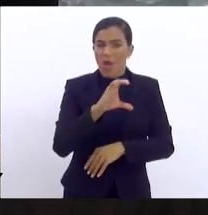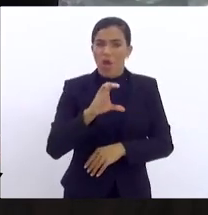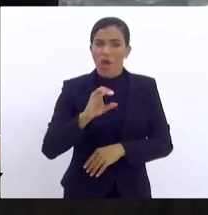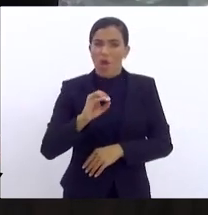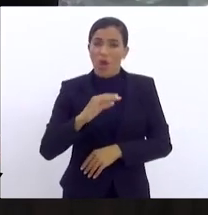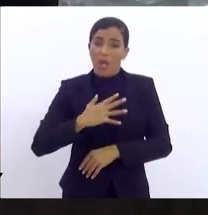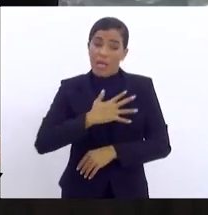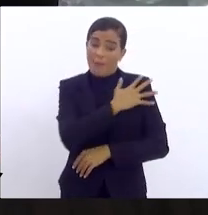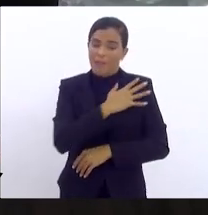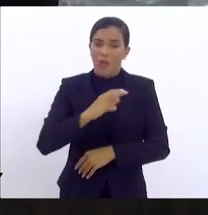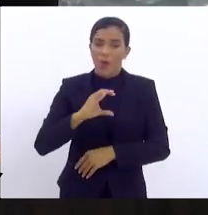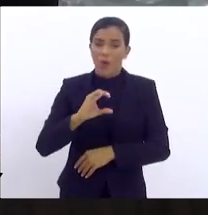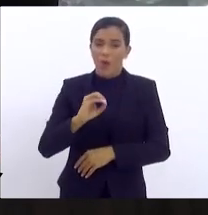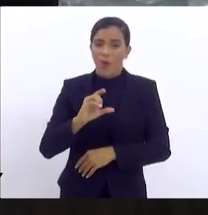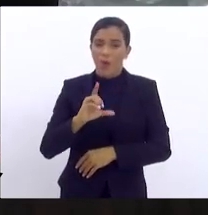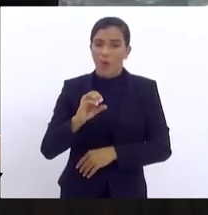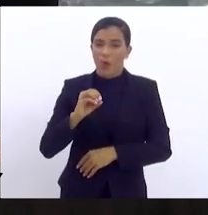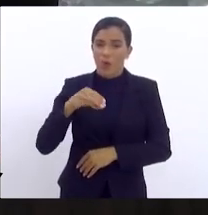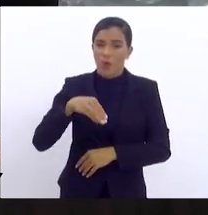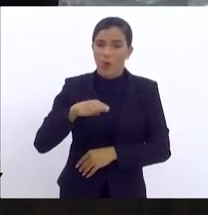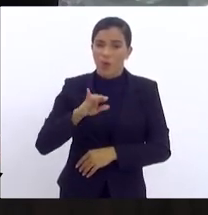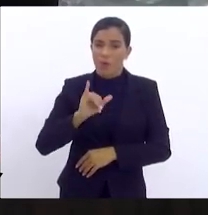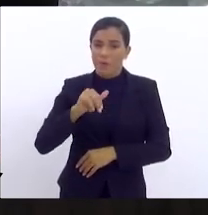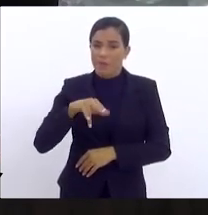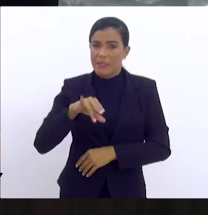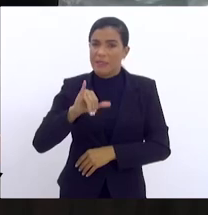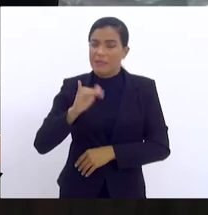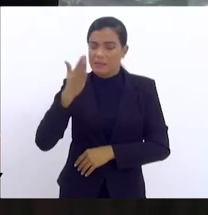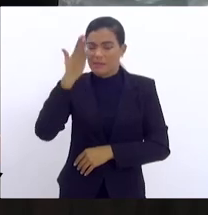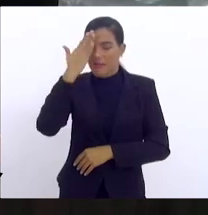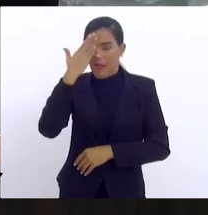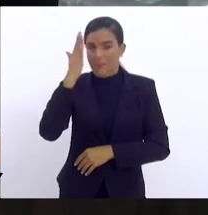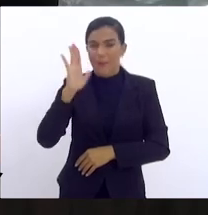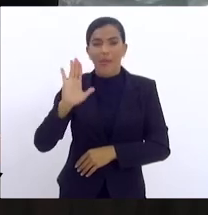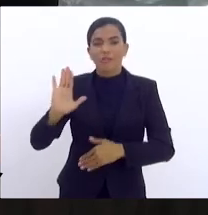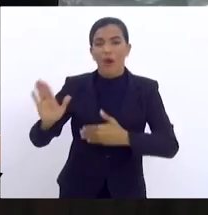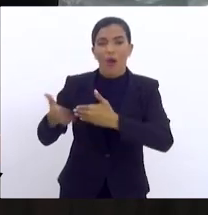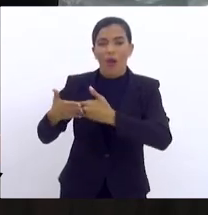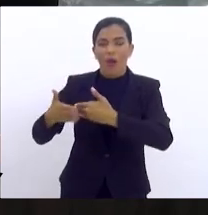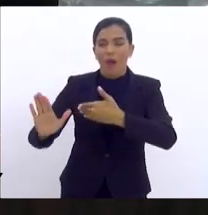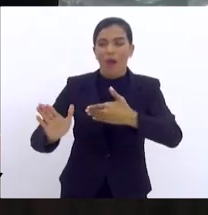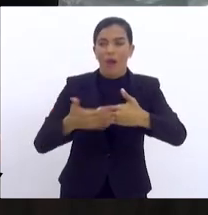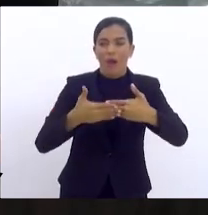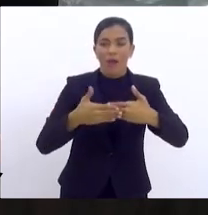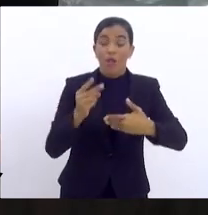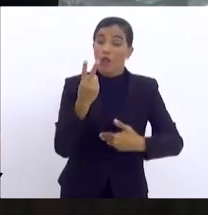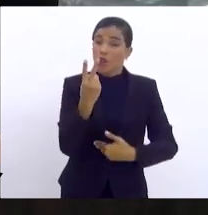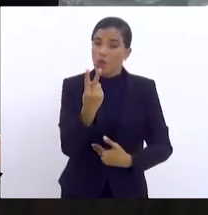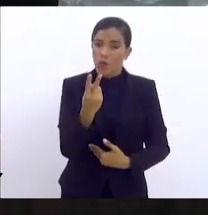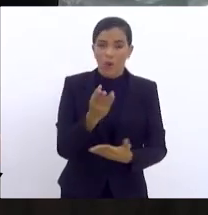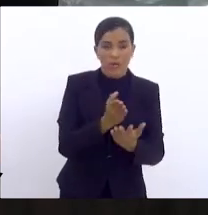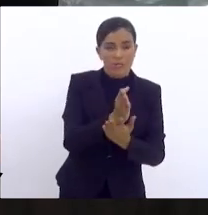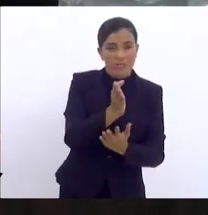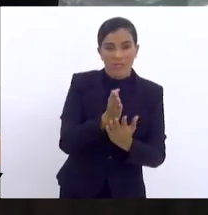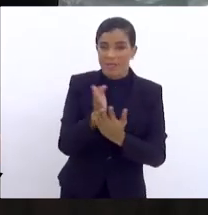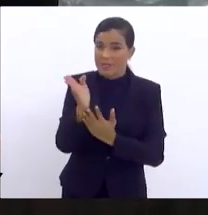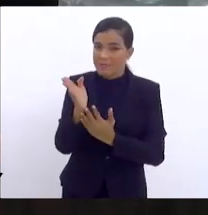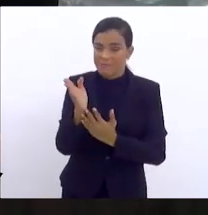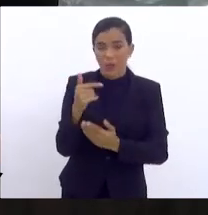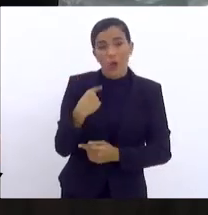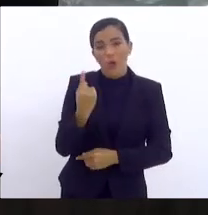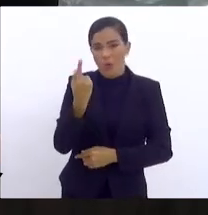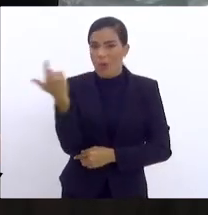Capitão colombiano que é fácil acabar ali é só tirar as duas entradas que ele tem mais uma eu até falei que eu vou conseguir tirar a outra eu não consigo